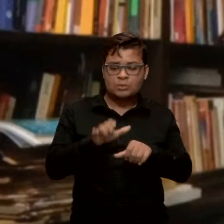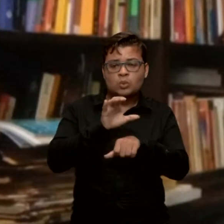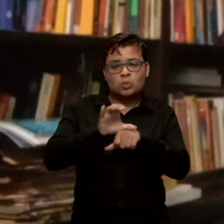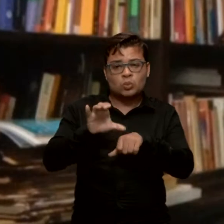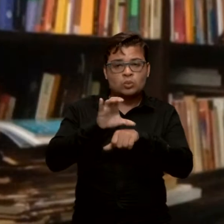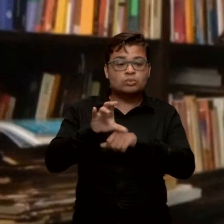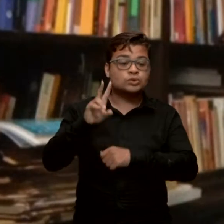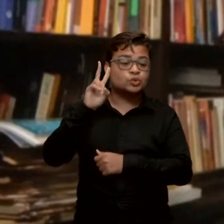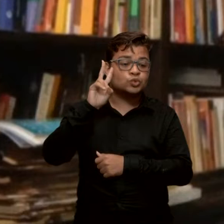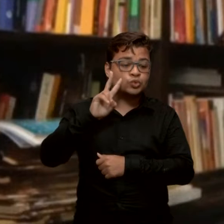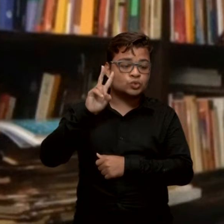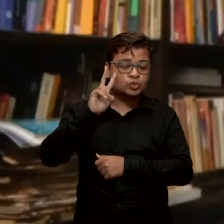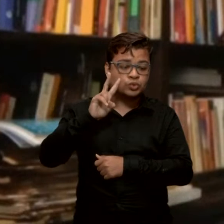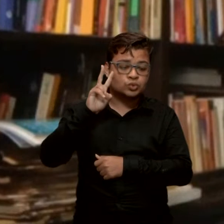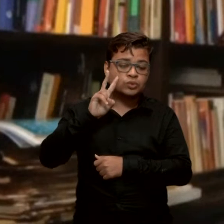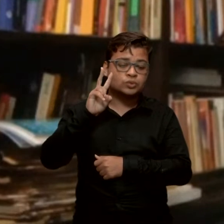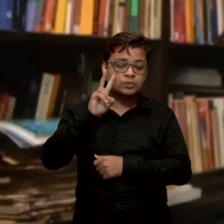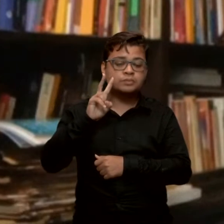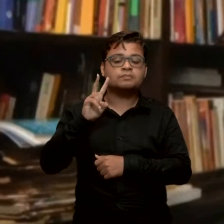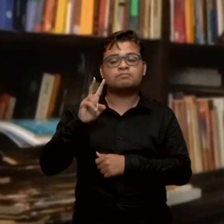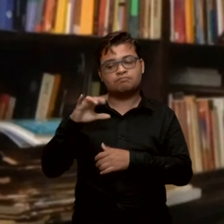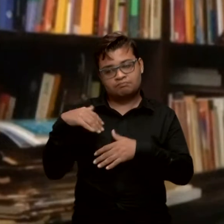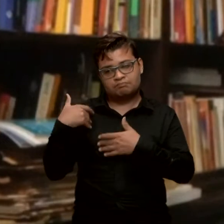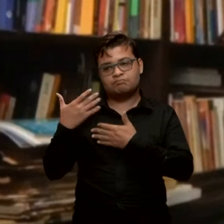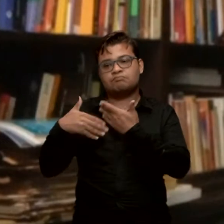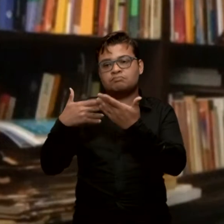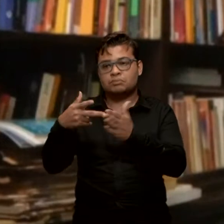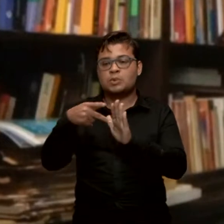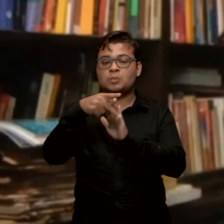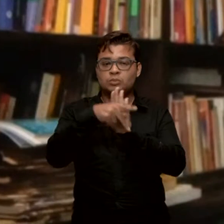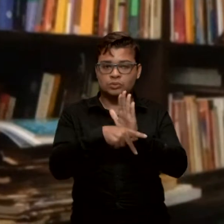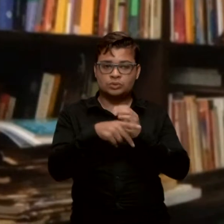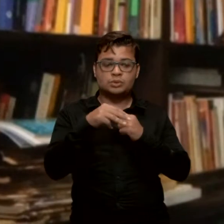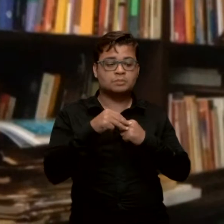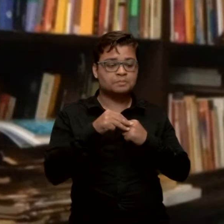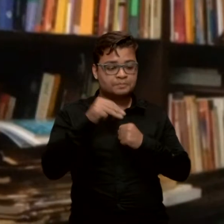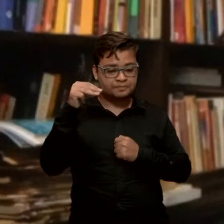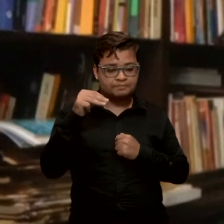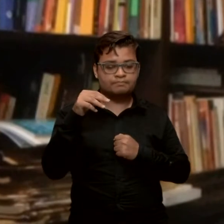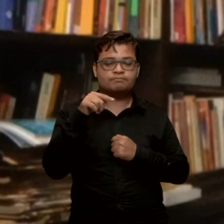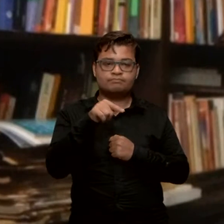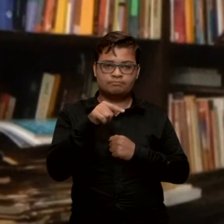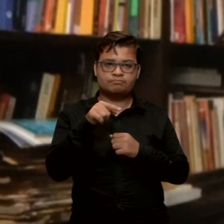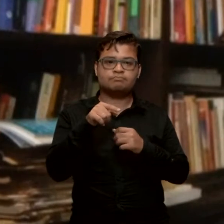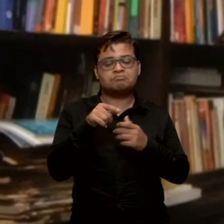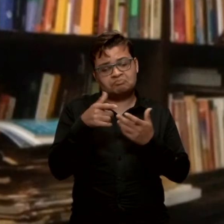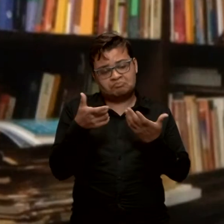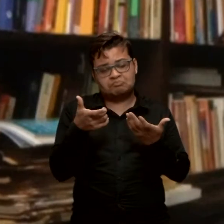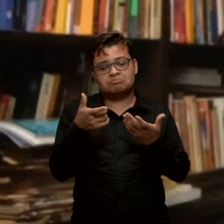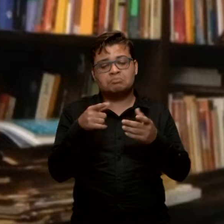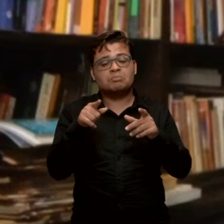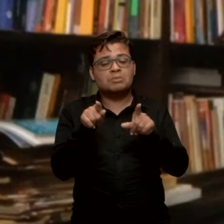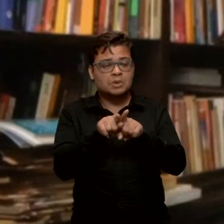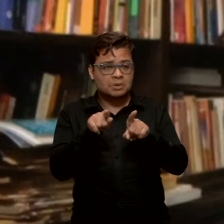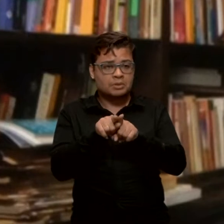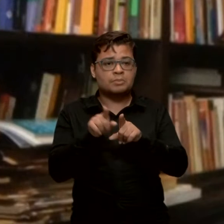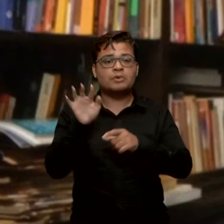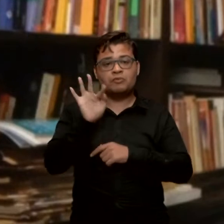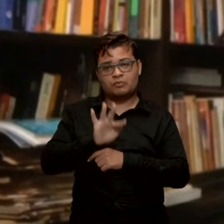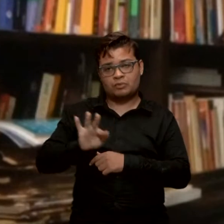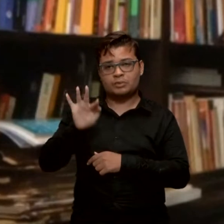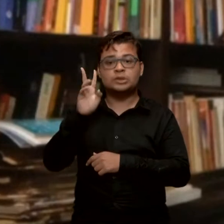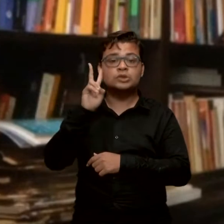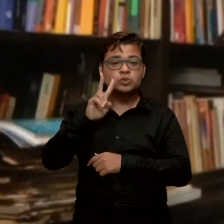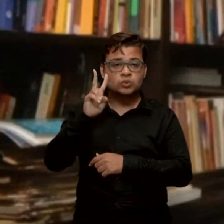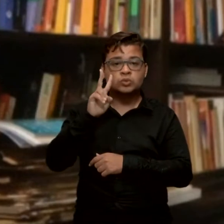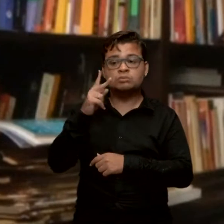História, pois ela se desdobrou, então, num projeto de mestrado que eu realizei também na Faculdade de História da Universidade